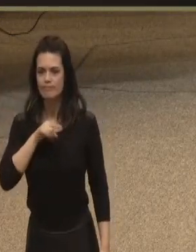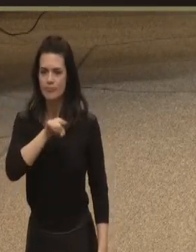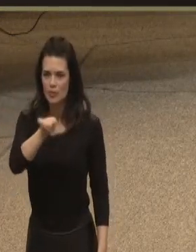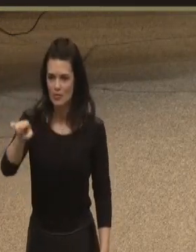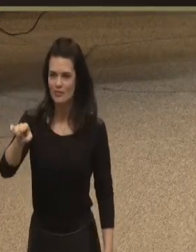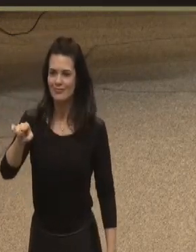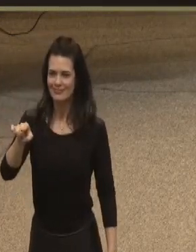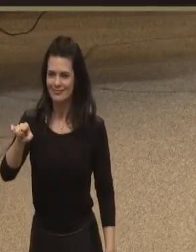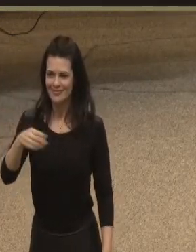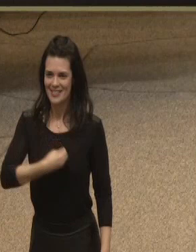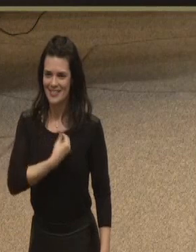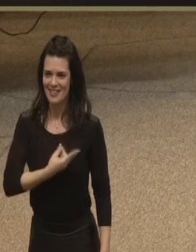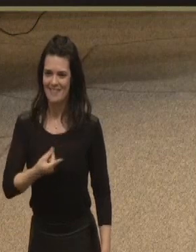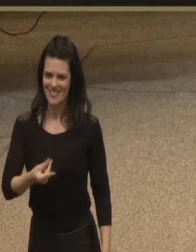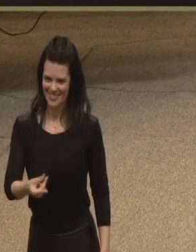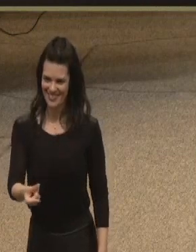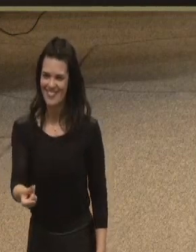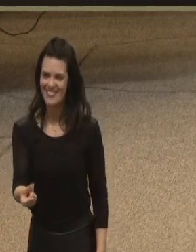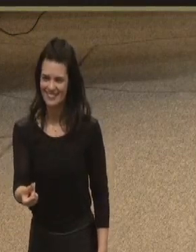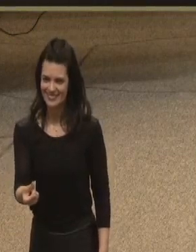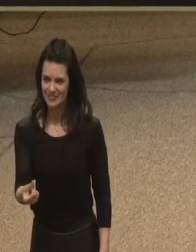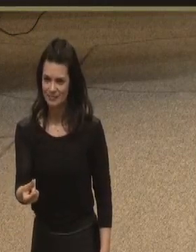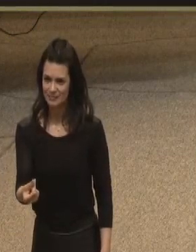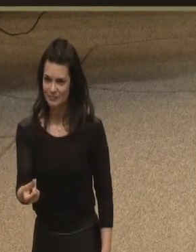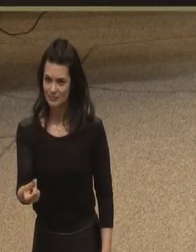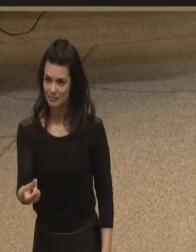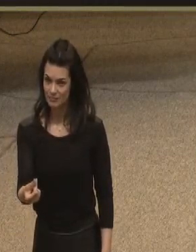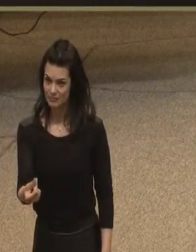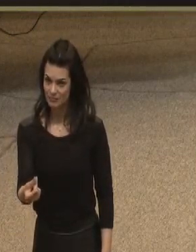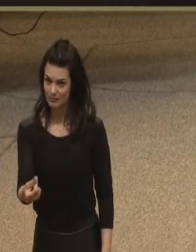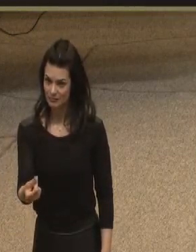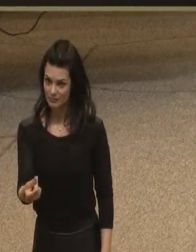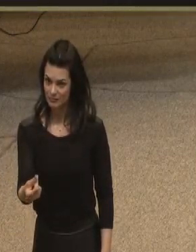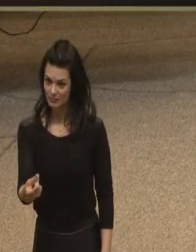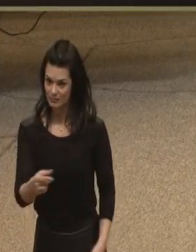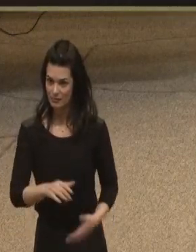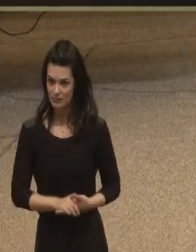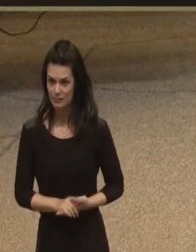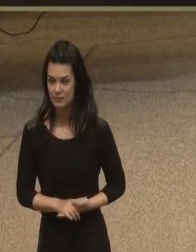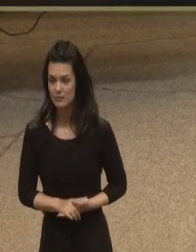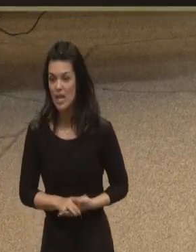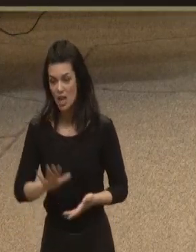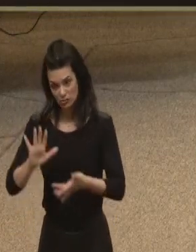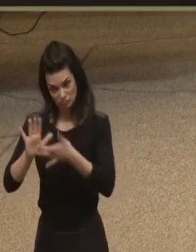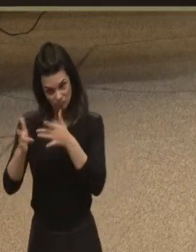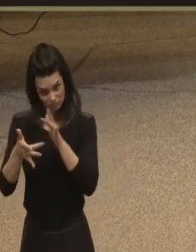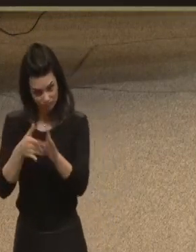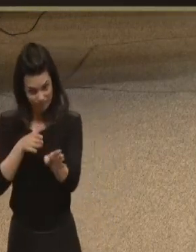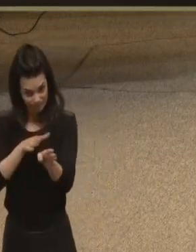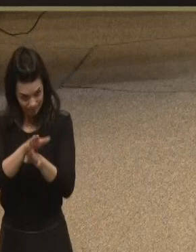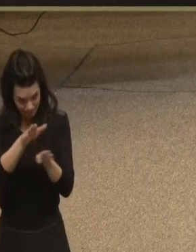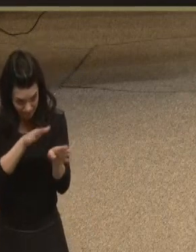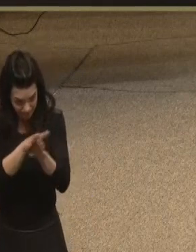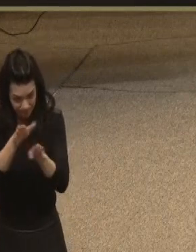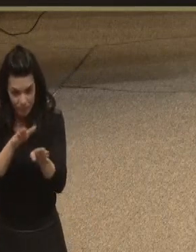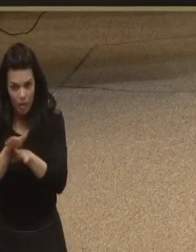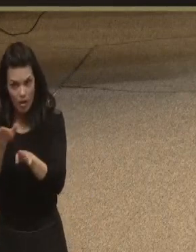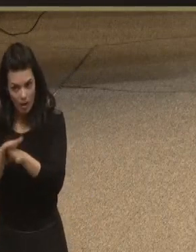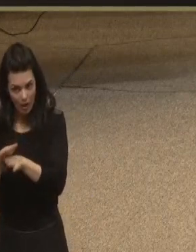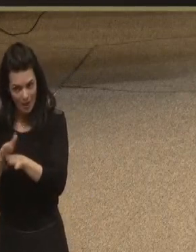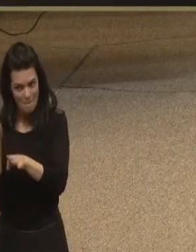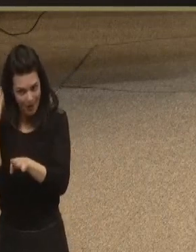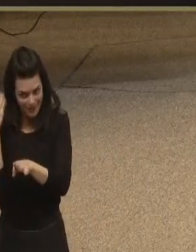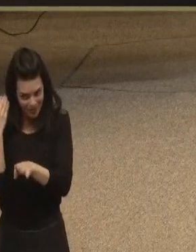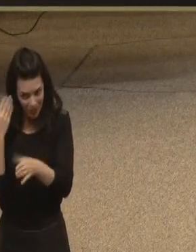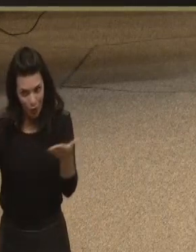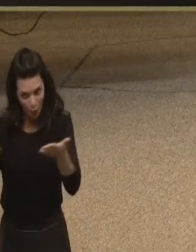eternidade. O alerta, meus irmãos, que Deus fez por meio do seu Filho àqueles homens, continua vigente